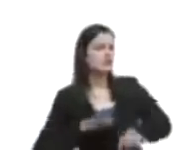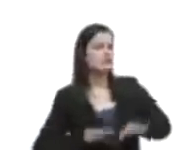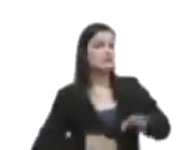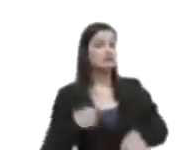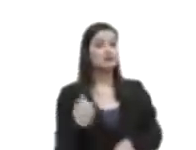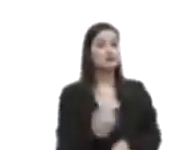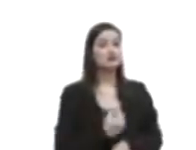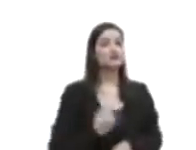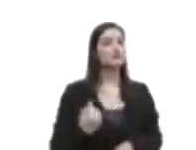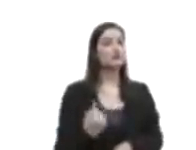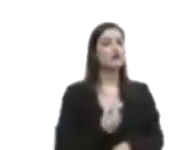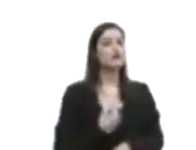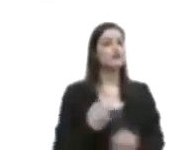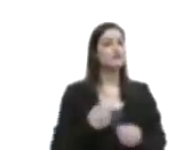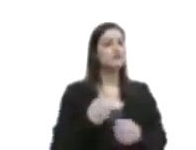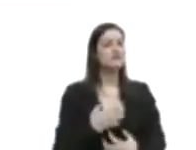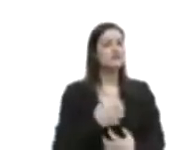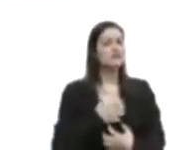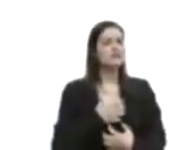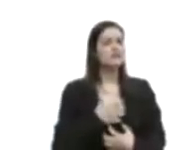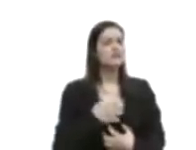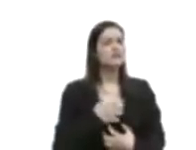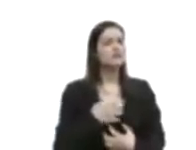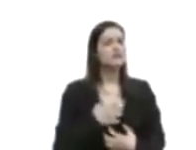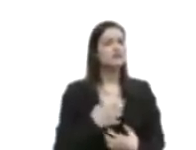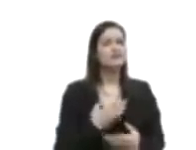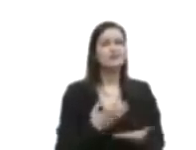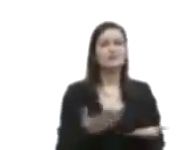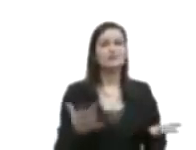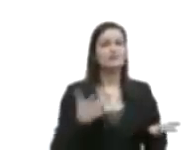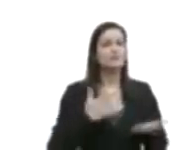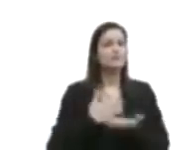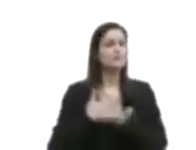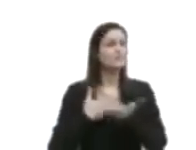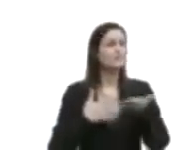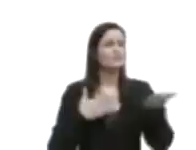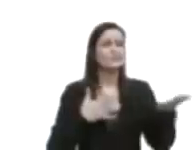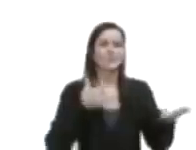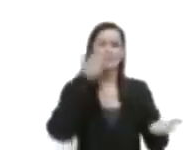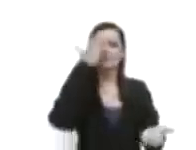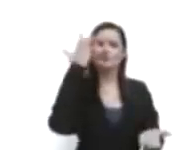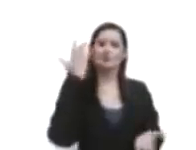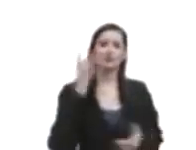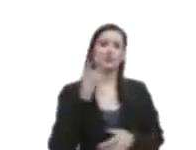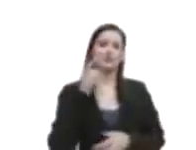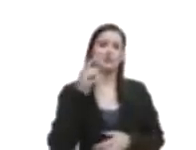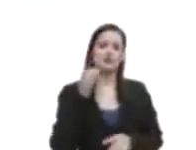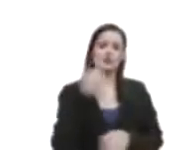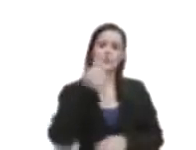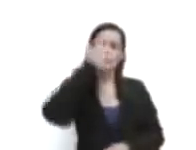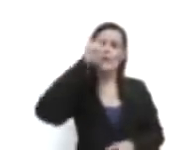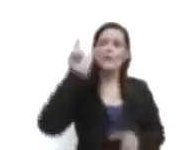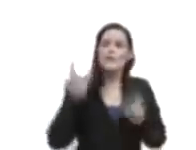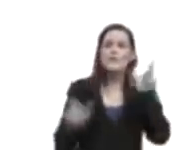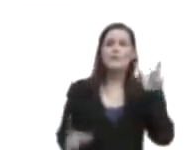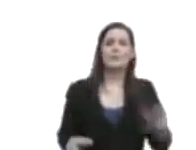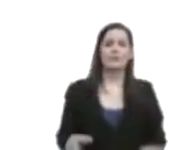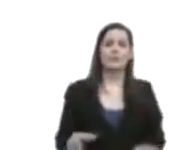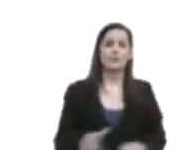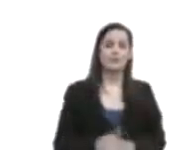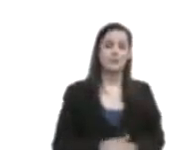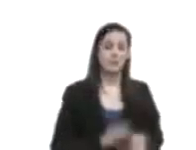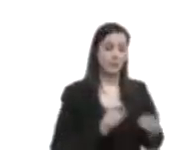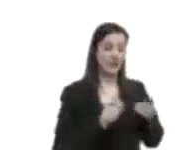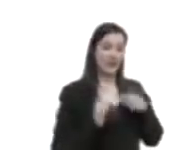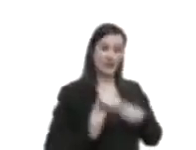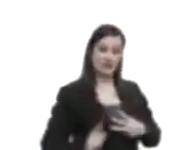nós somos sensibilizados pela miséria humana. Terceira característica do verdadeiro salvo, a